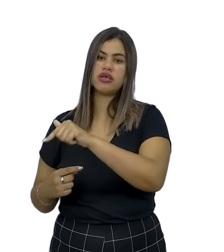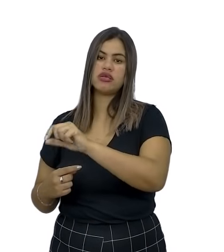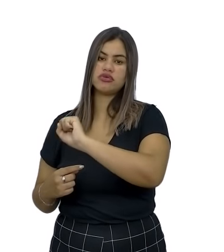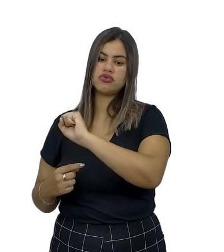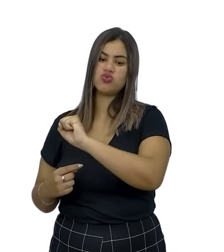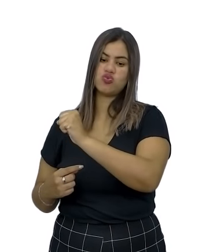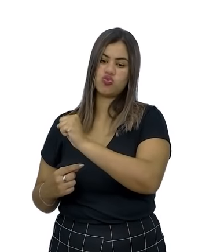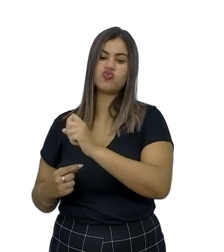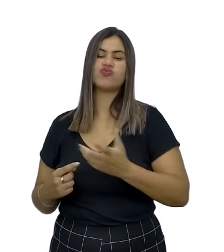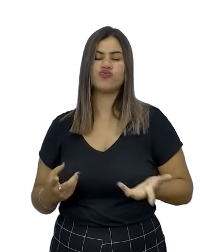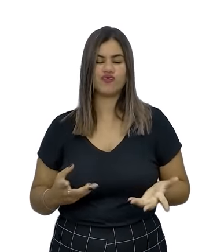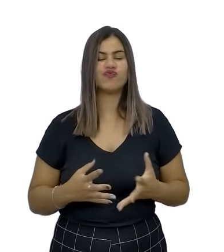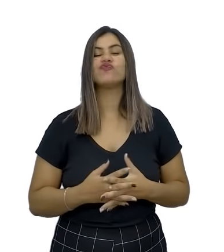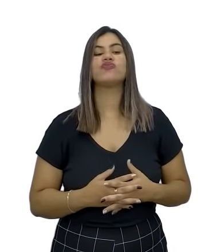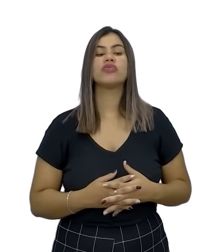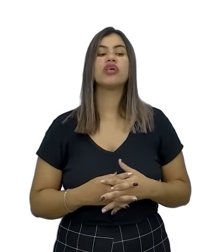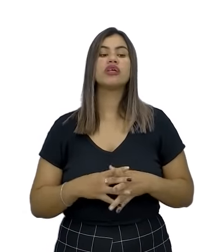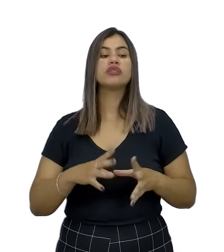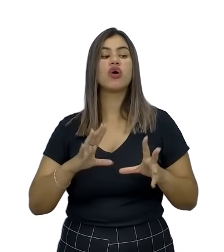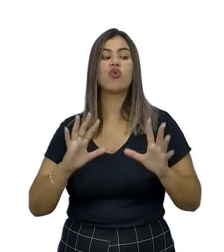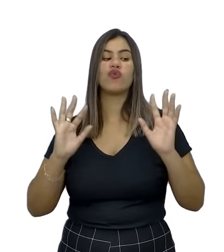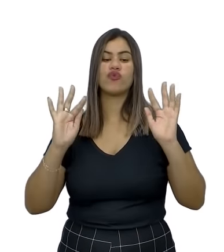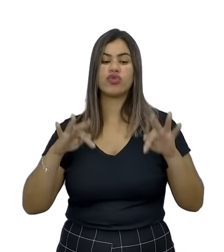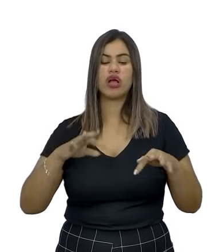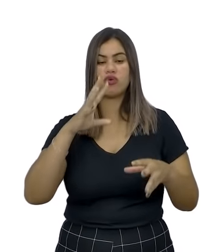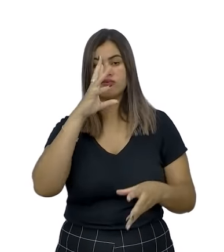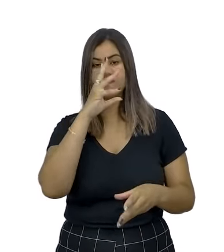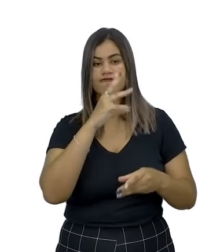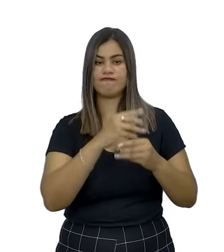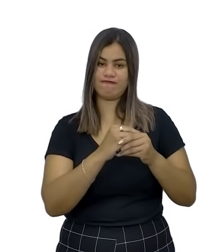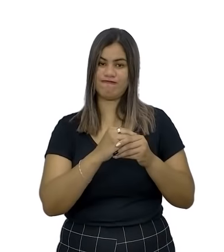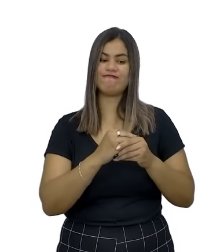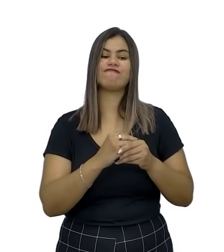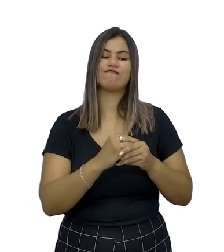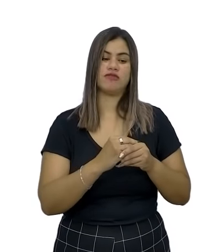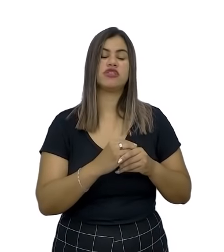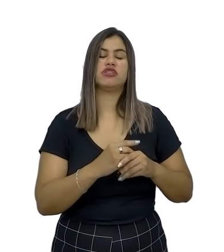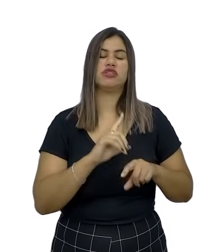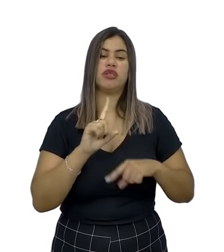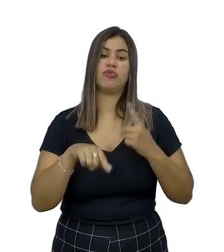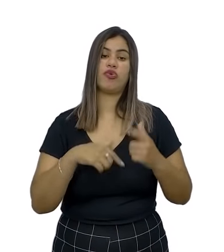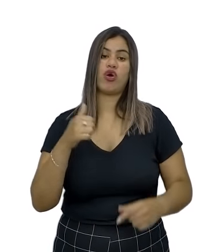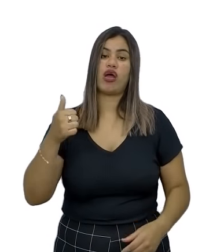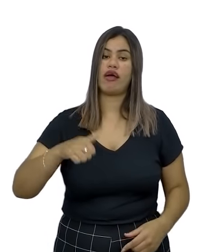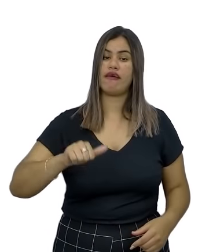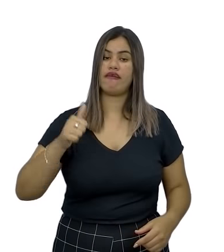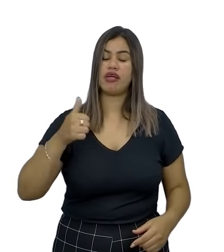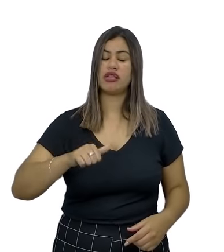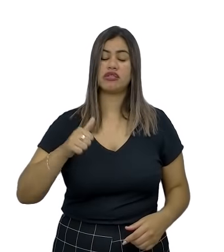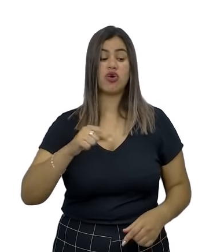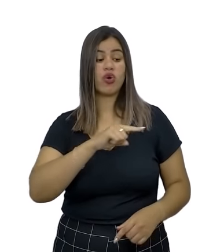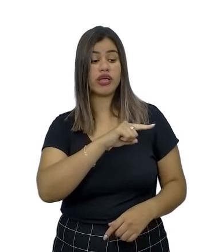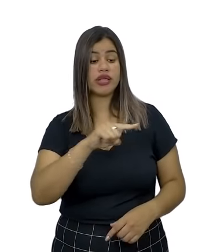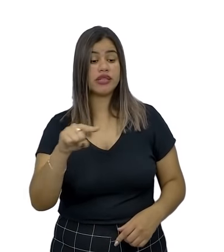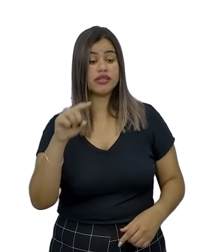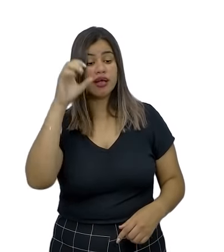fazer um fechamento. Aí a gente já procura olhar e fazer já uma avaliação. O que meus alunos sabem sobre? O que ainda